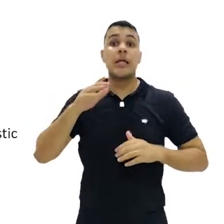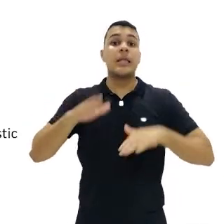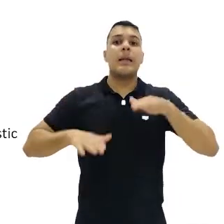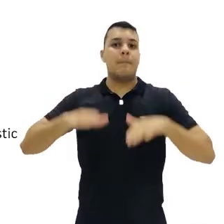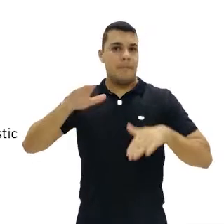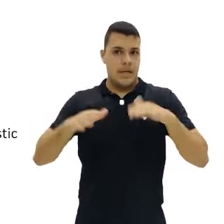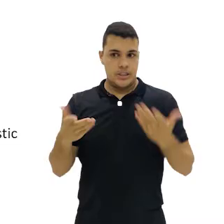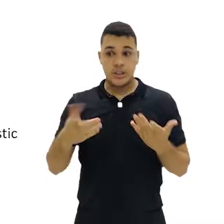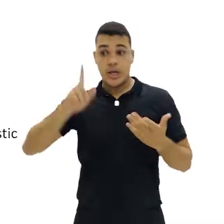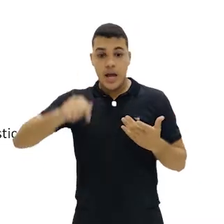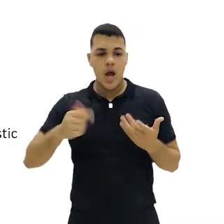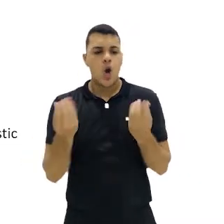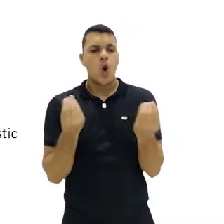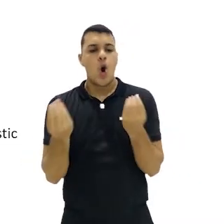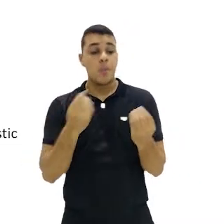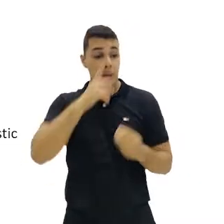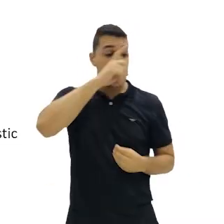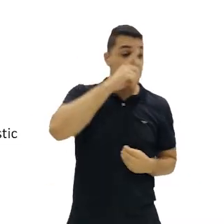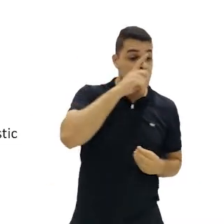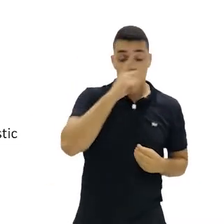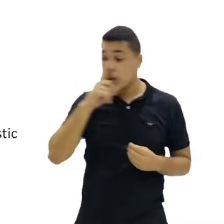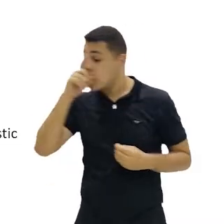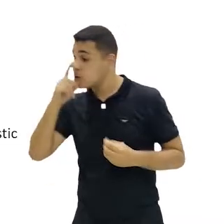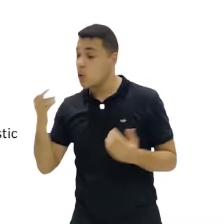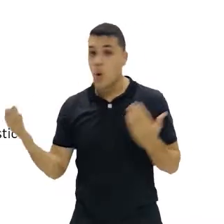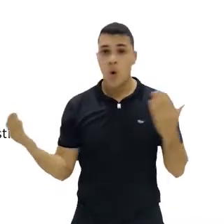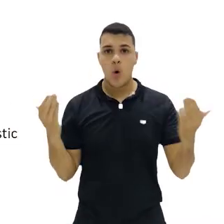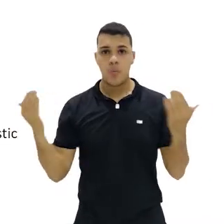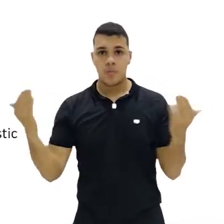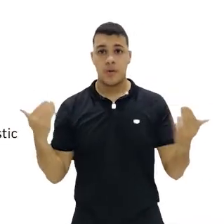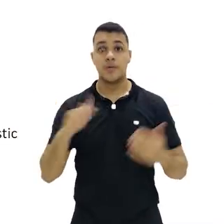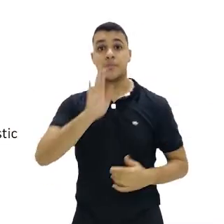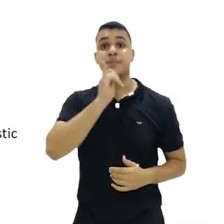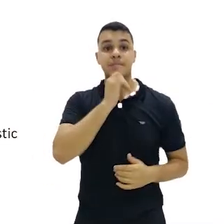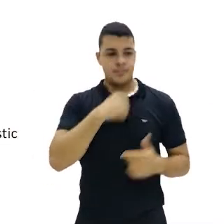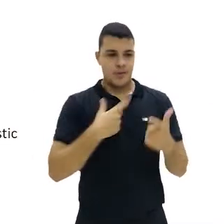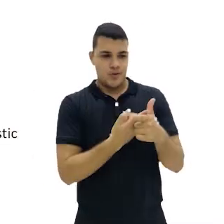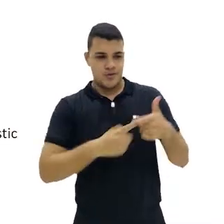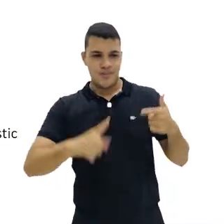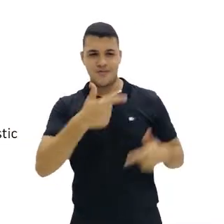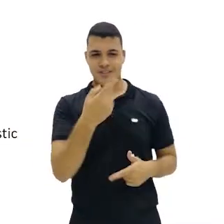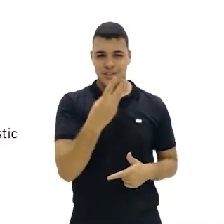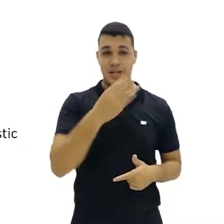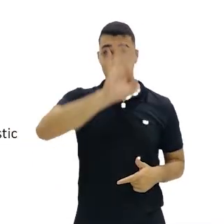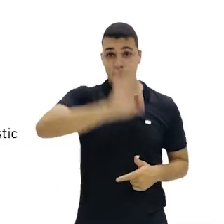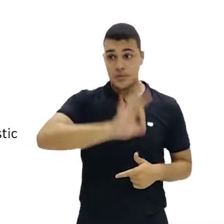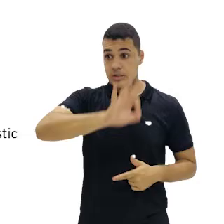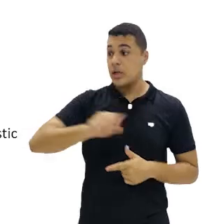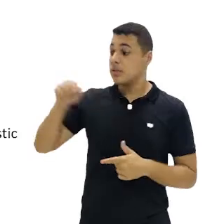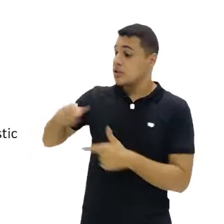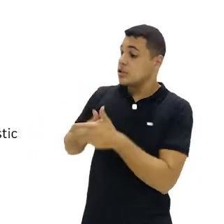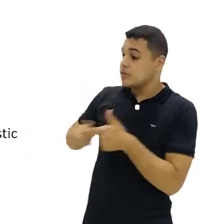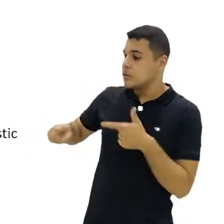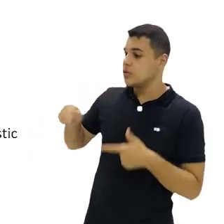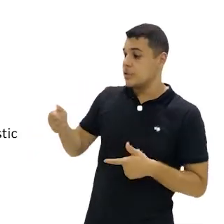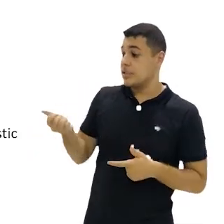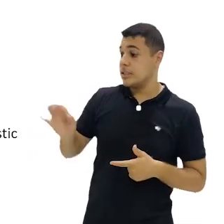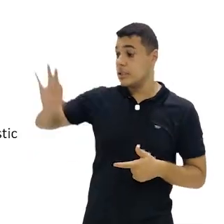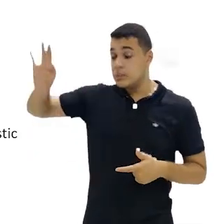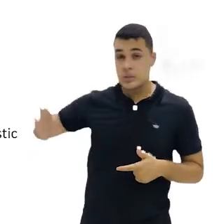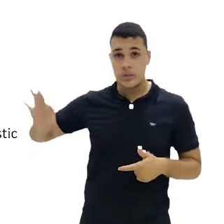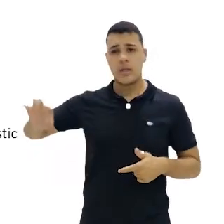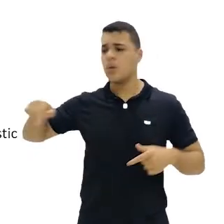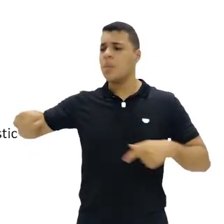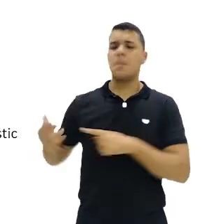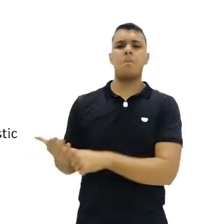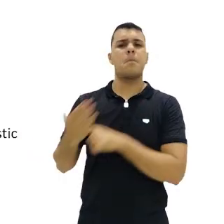estou dividindo 23% por 16%, o que mostra para mim que os indivíduos com hipertensão